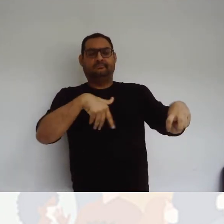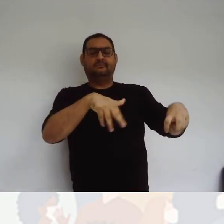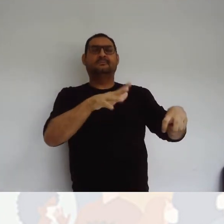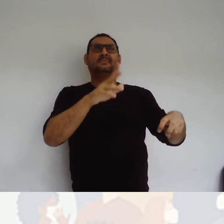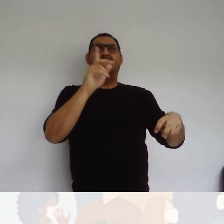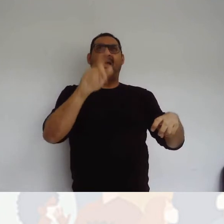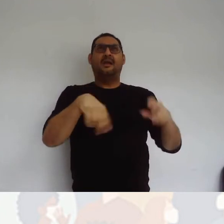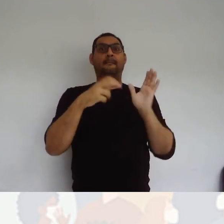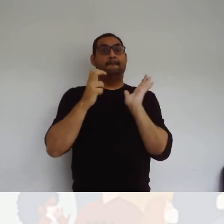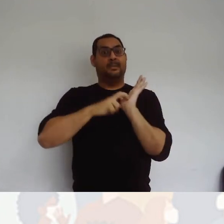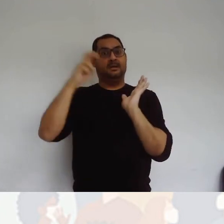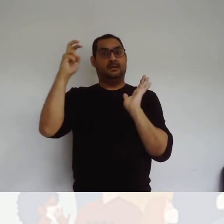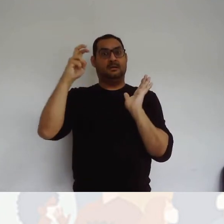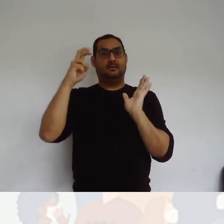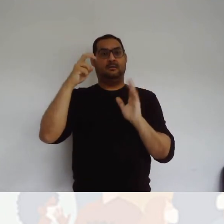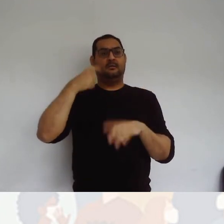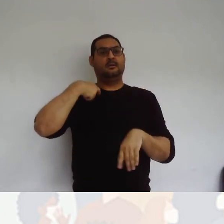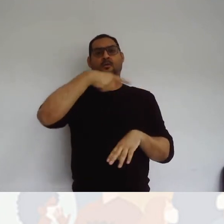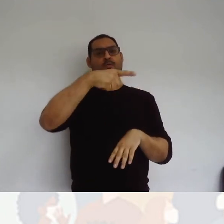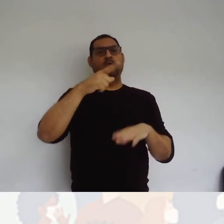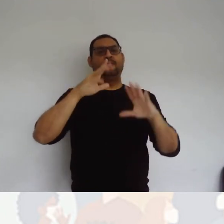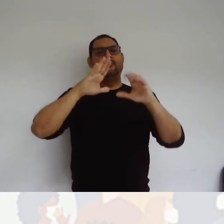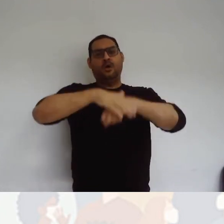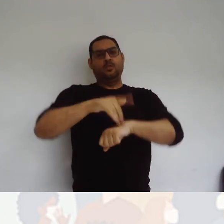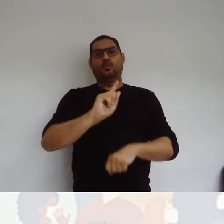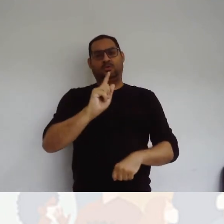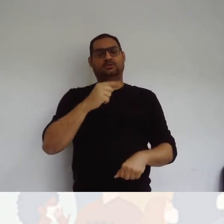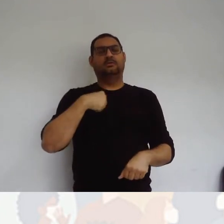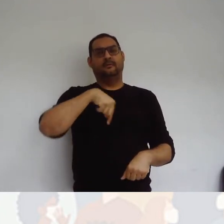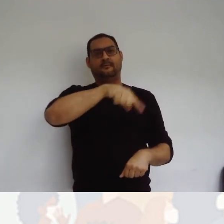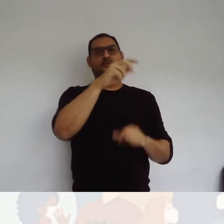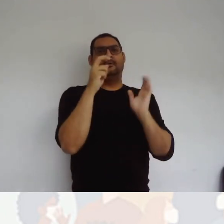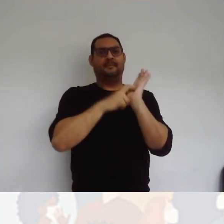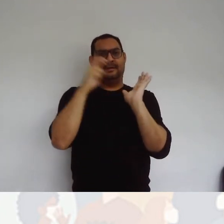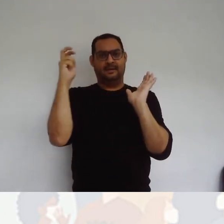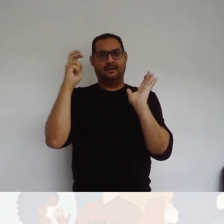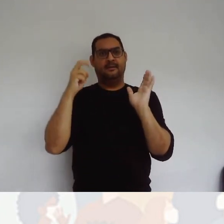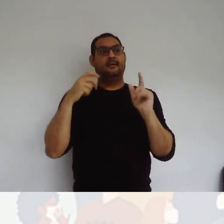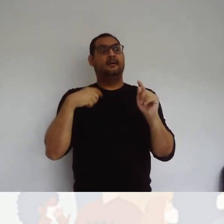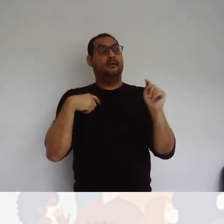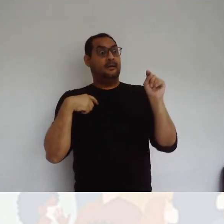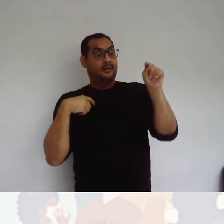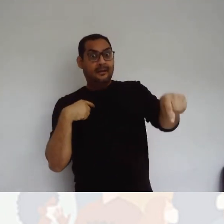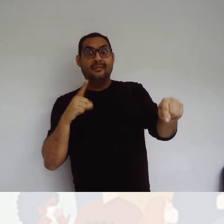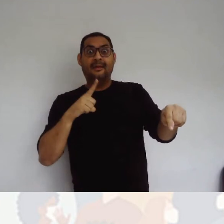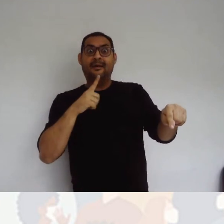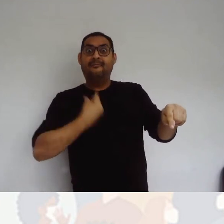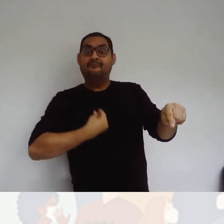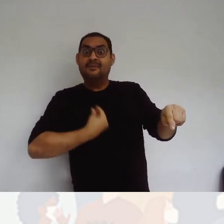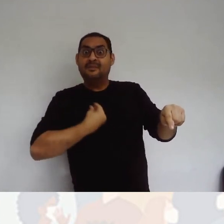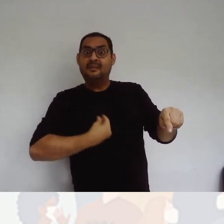Durante o dia, eu não fui ao parque à noite, e esses encontros sexuais